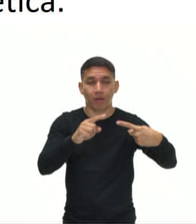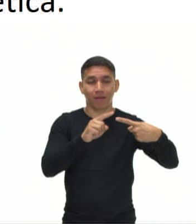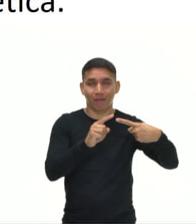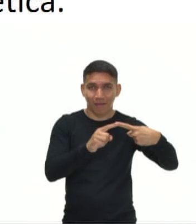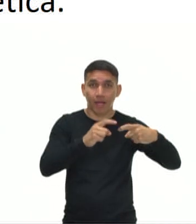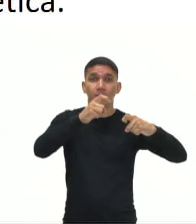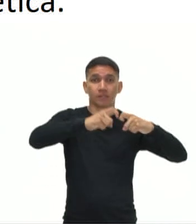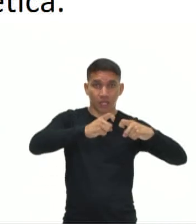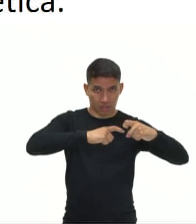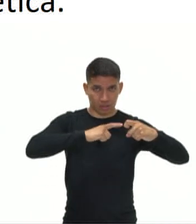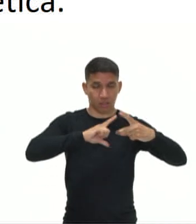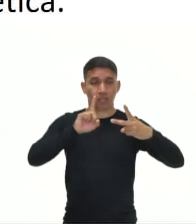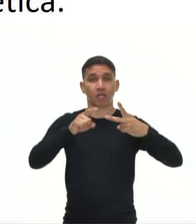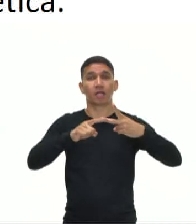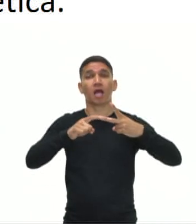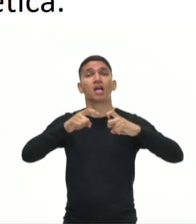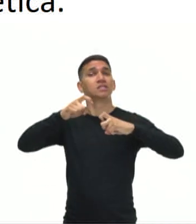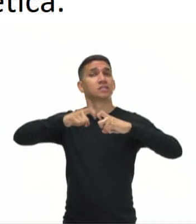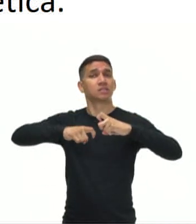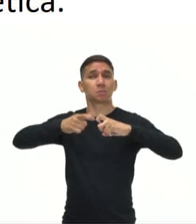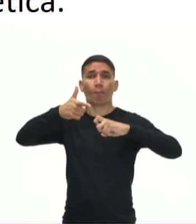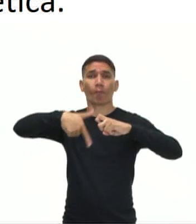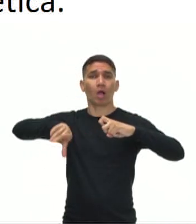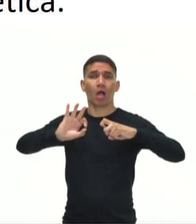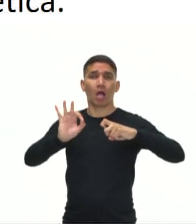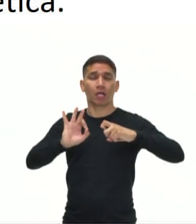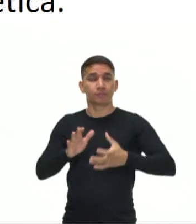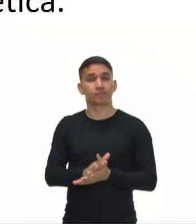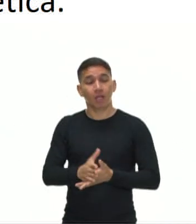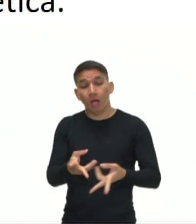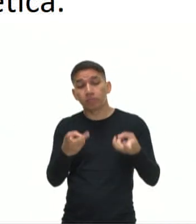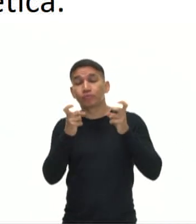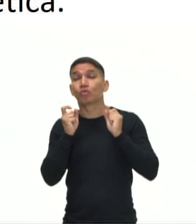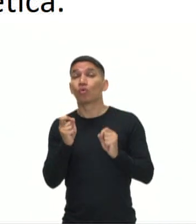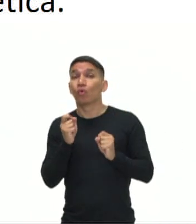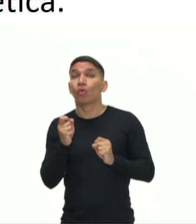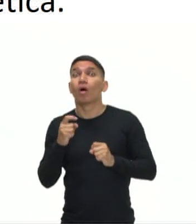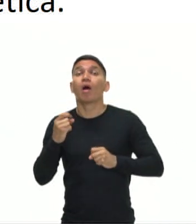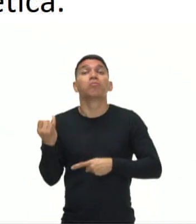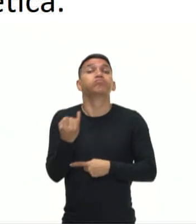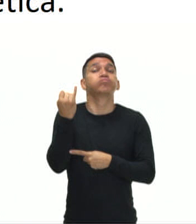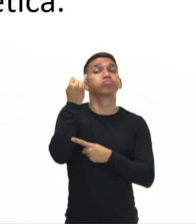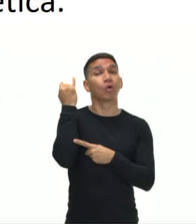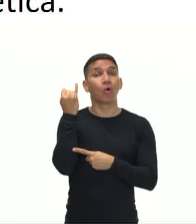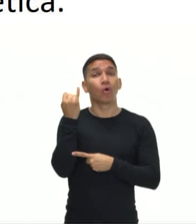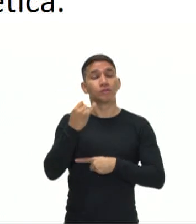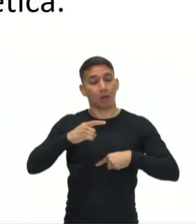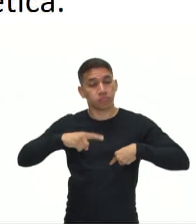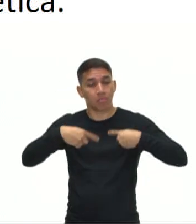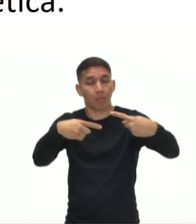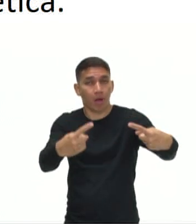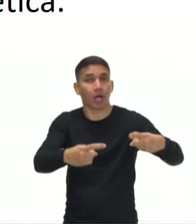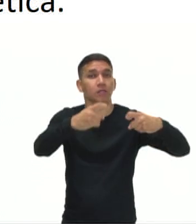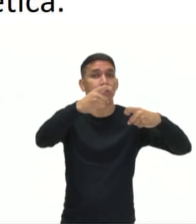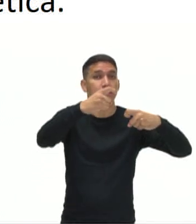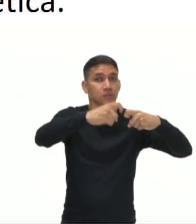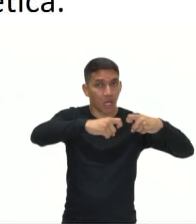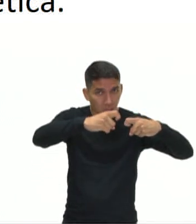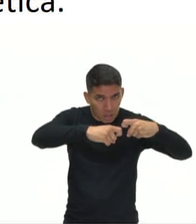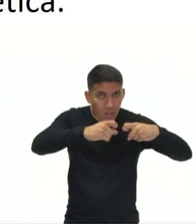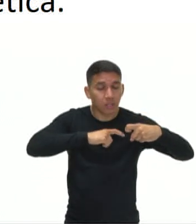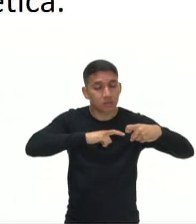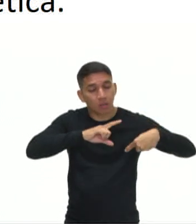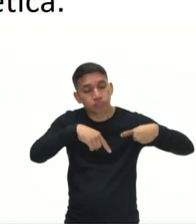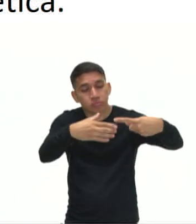assexuada, identificar a importância da reprodução sexuada e a sua relação com essa